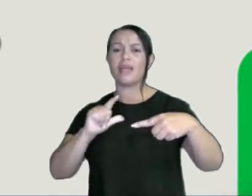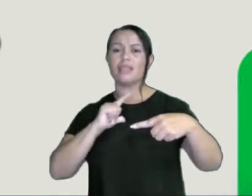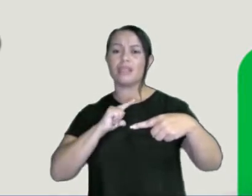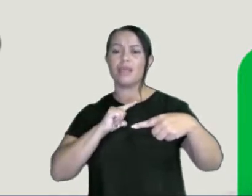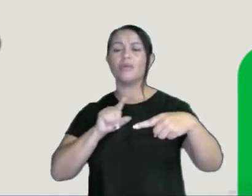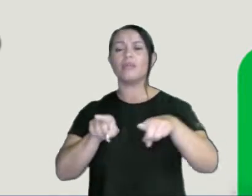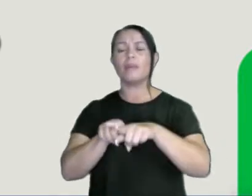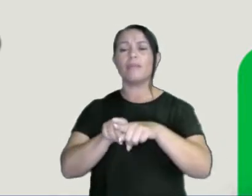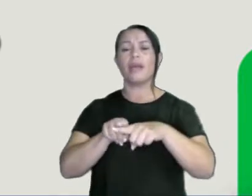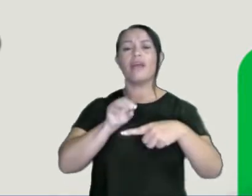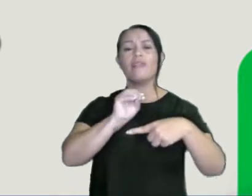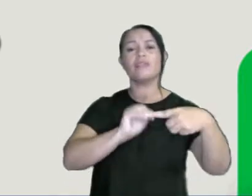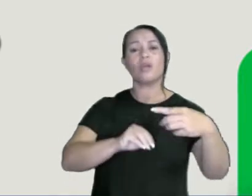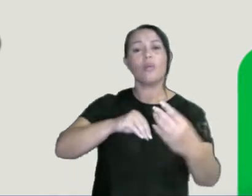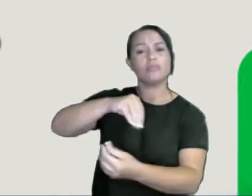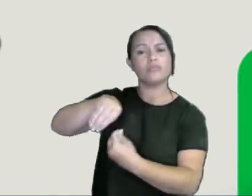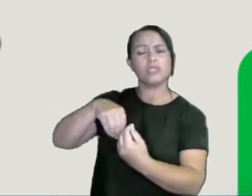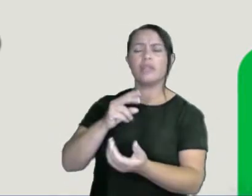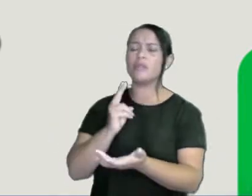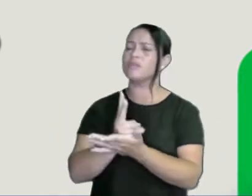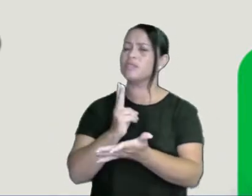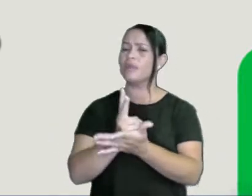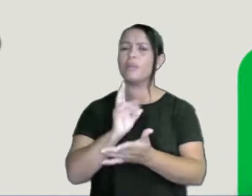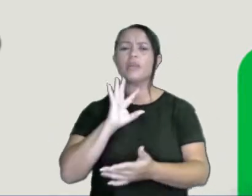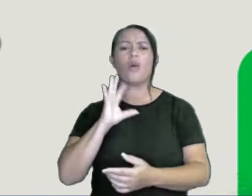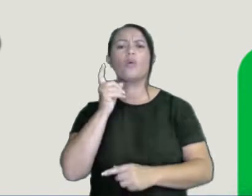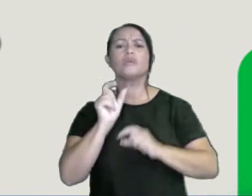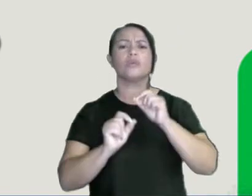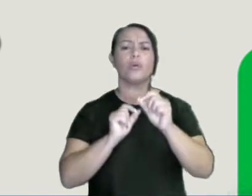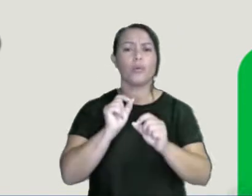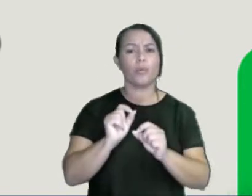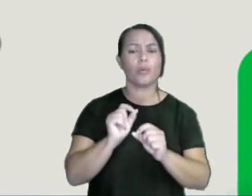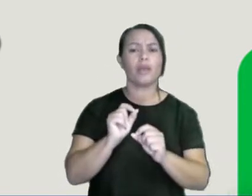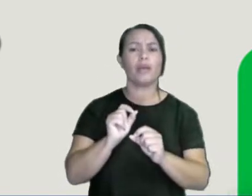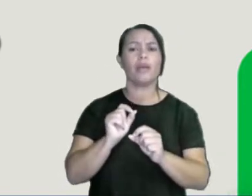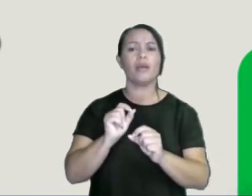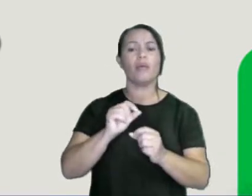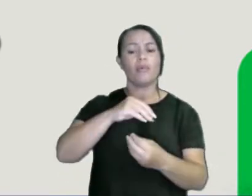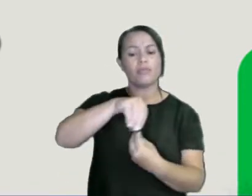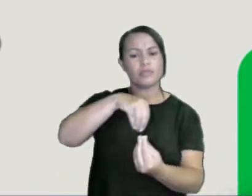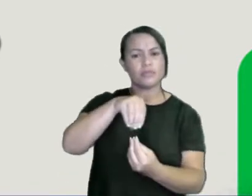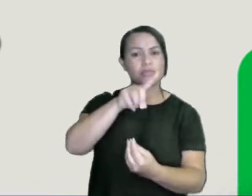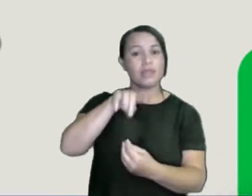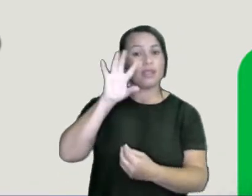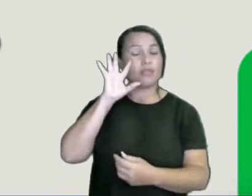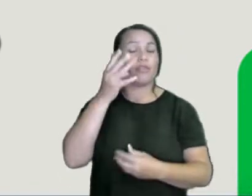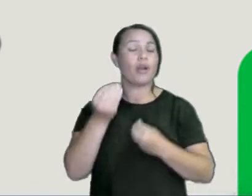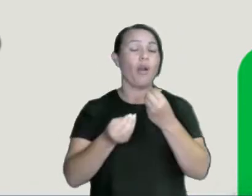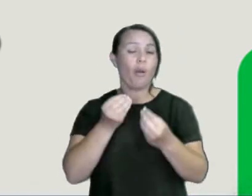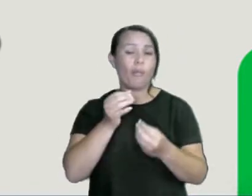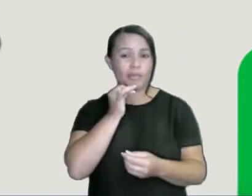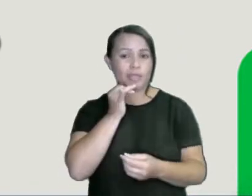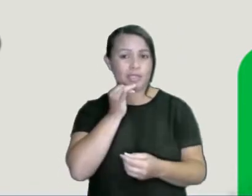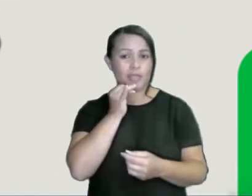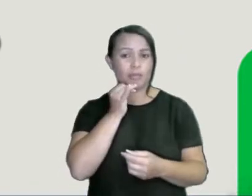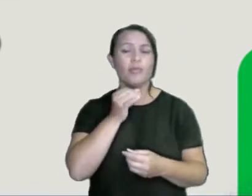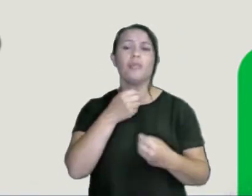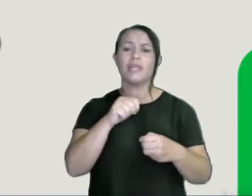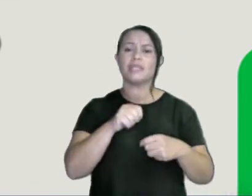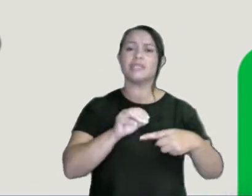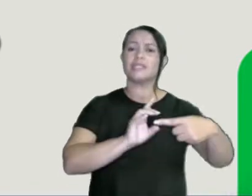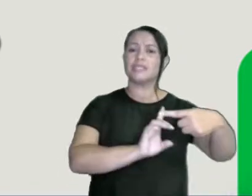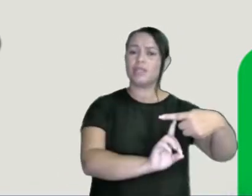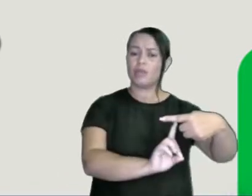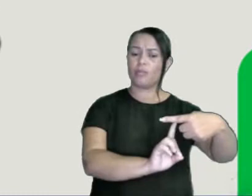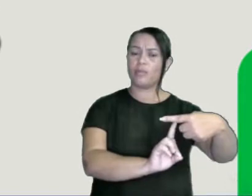mista. Então, toda vez que acontecer uma fração mista para você resolver, você sempre vai fazer o quê? Vai repetir